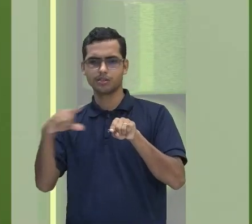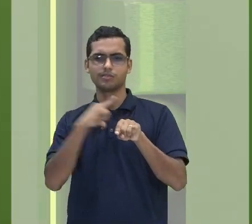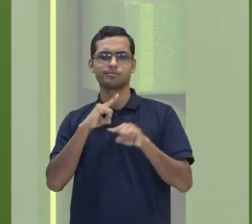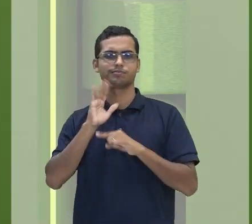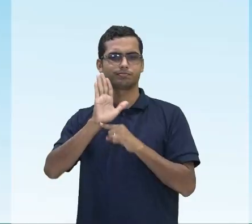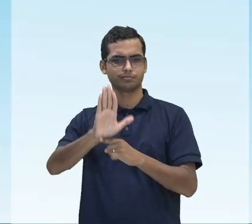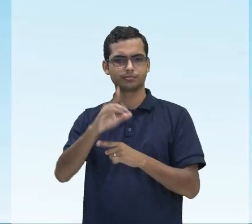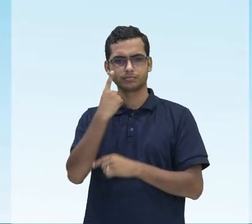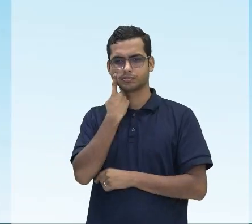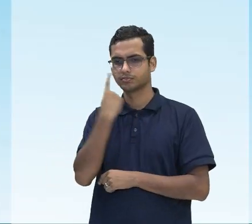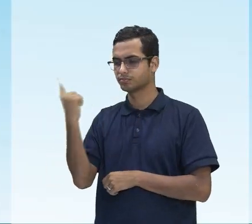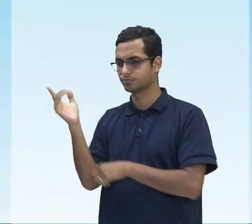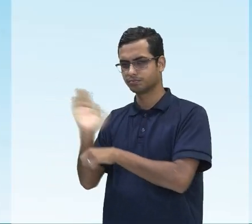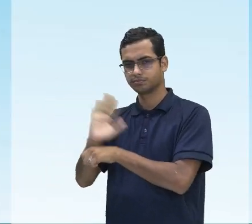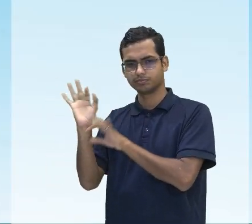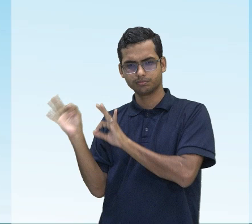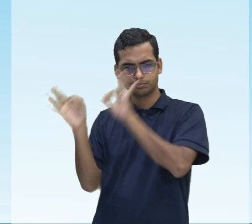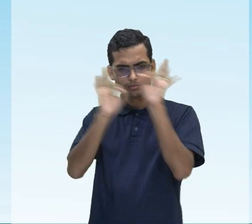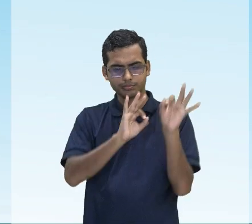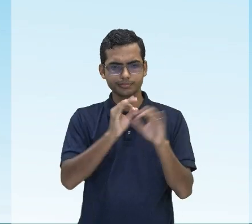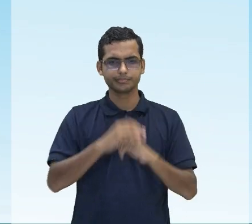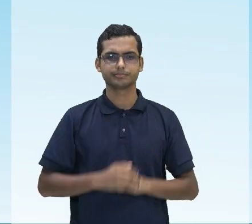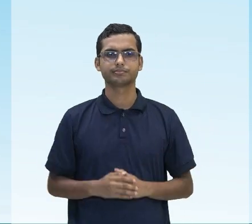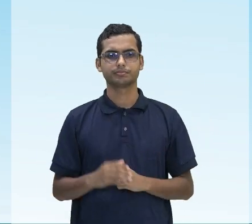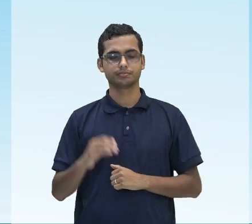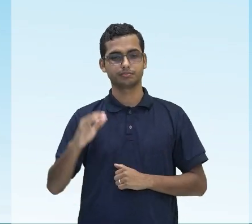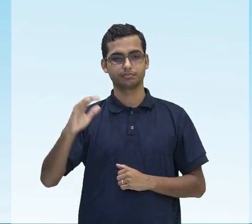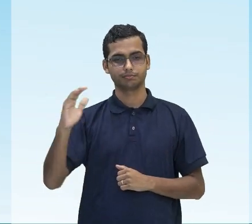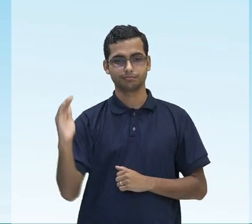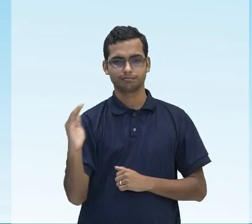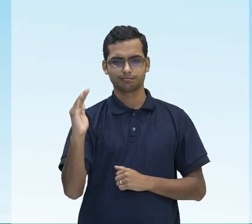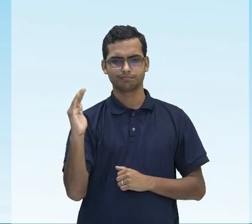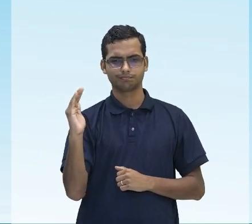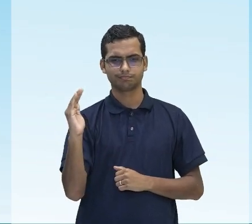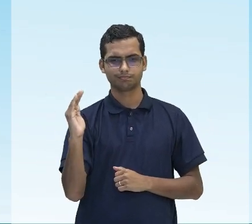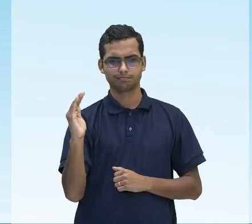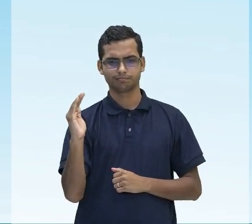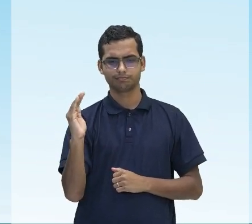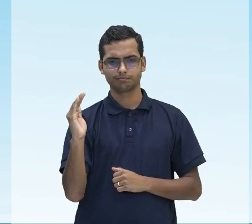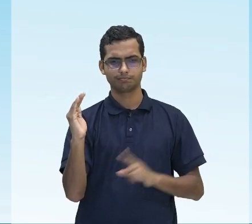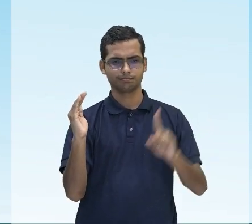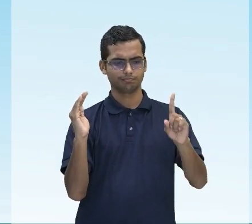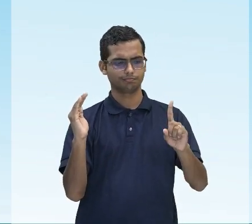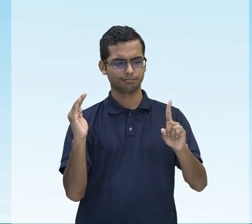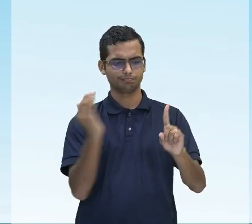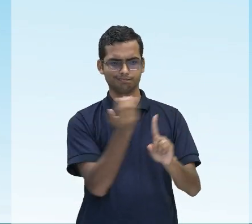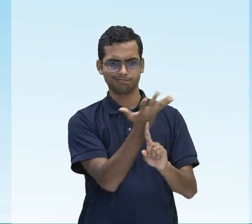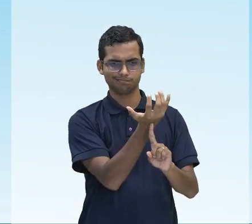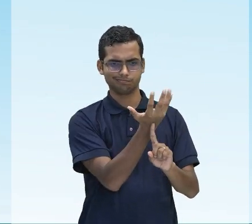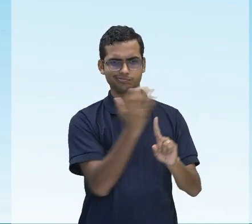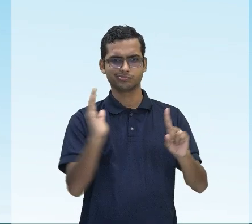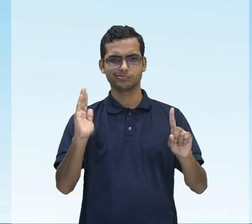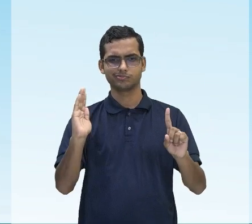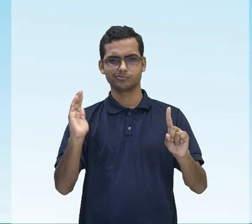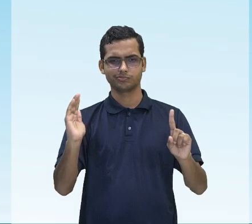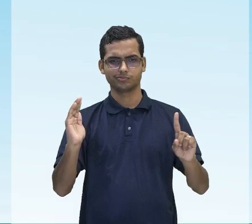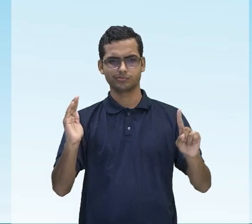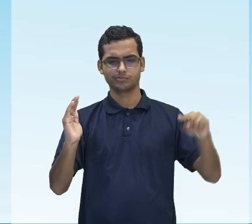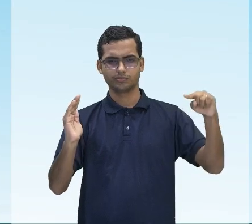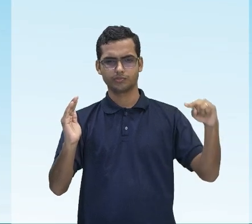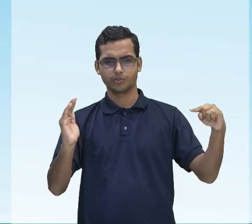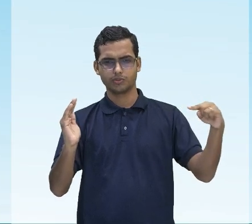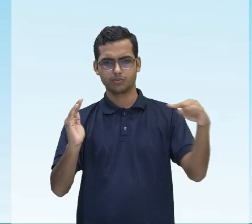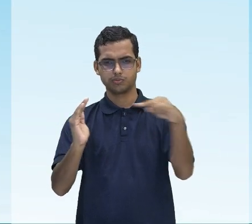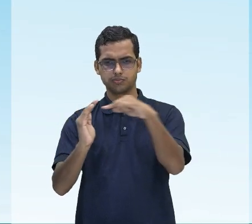olha só. Duas propriedades importantes vão aparecer aí. A que passa pelo vértice e a que